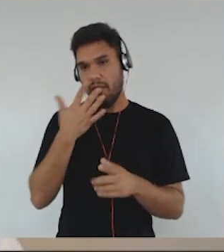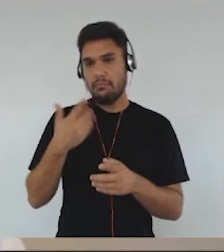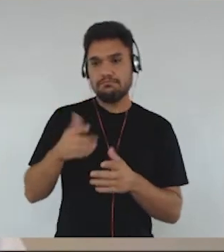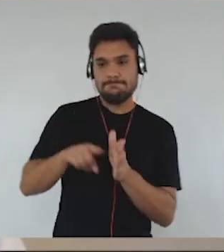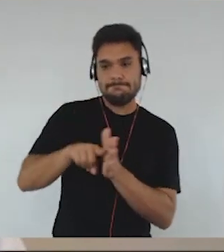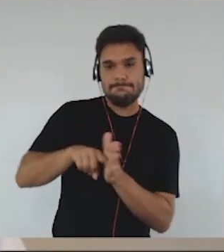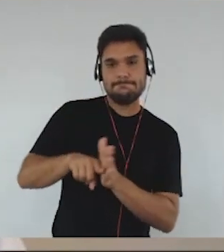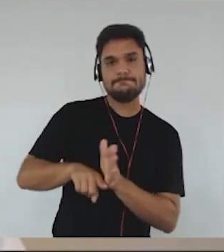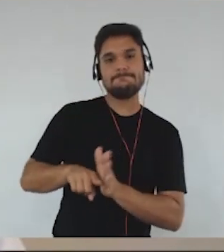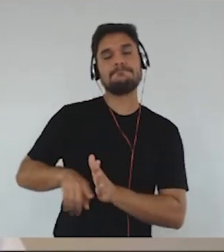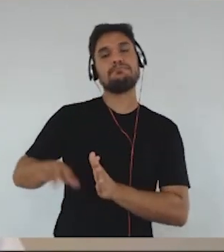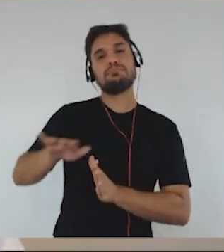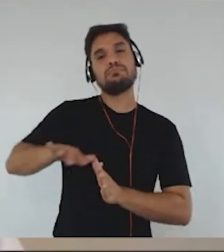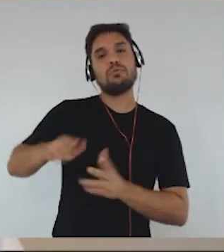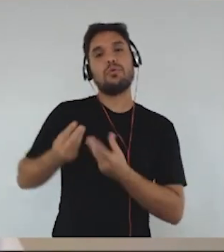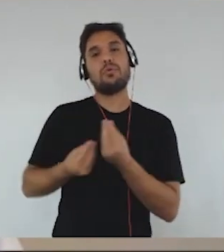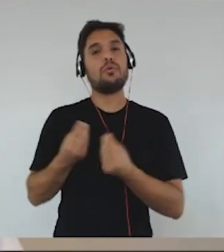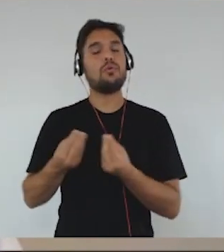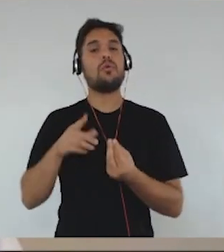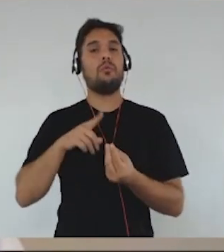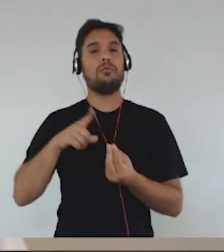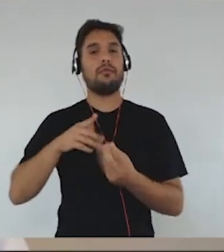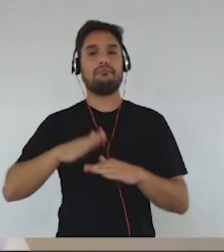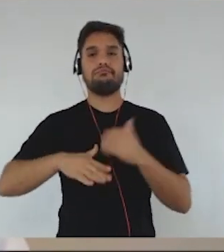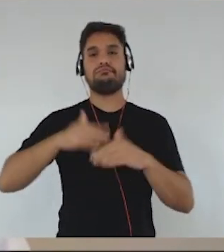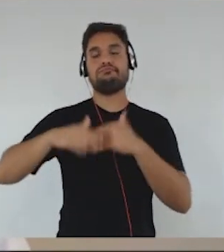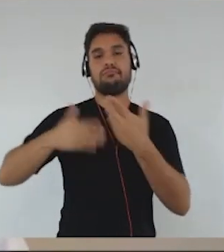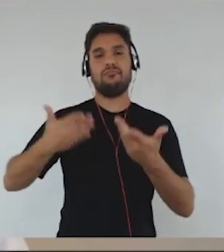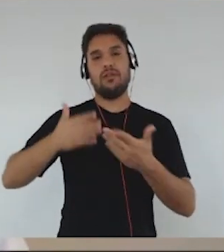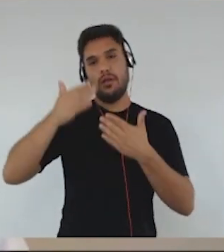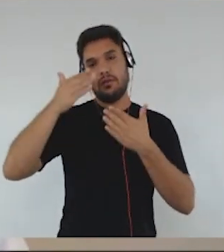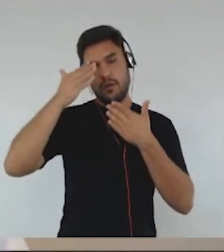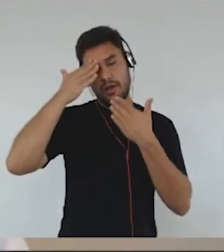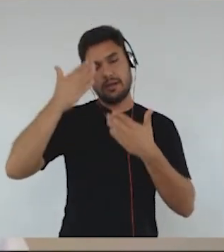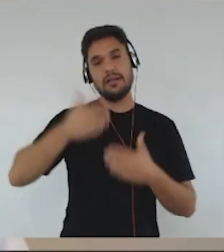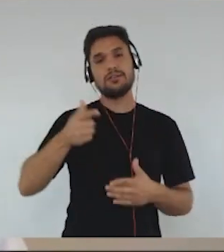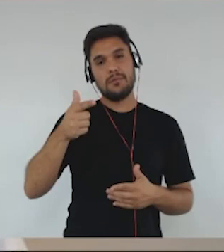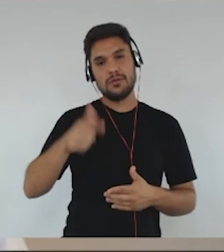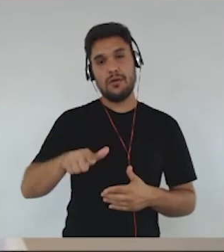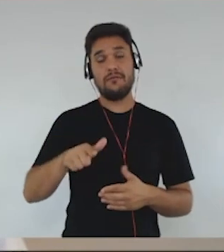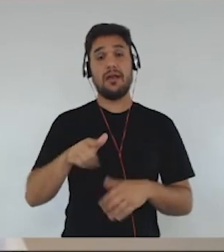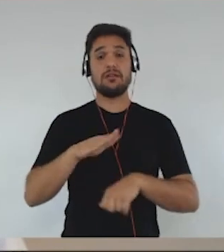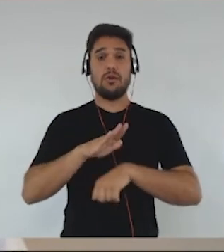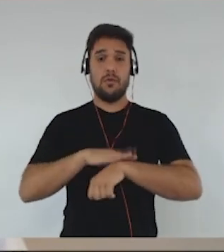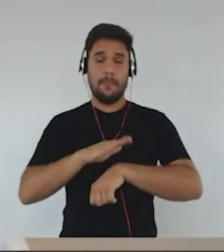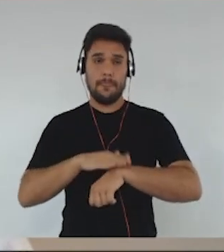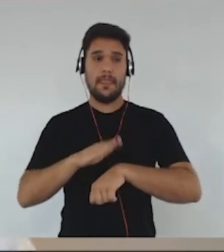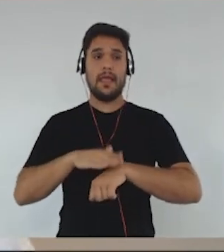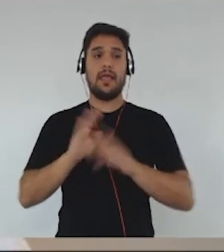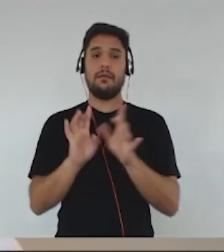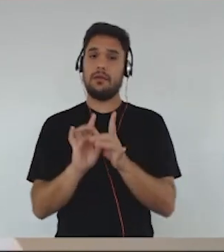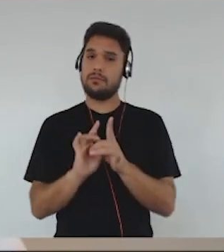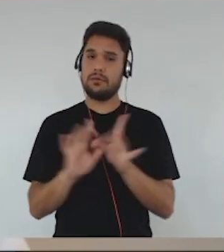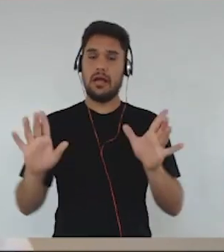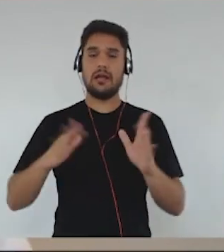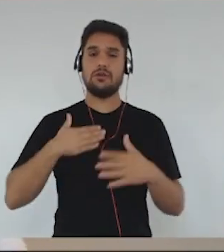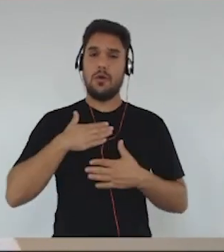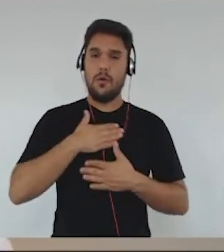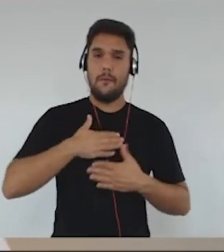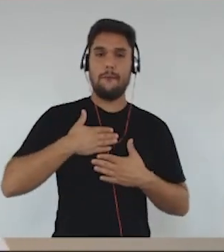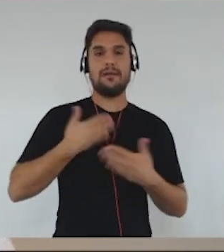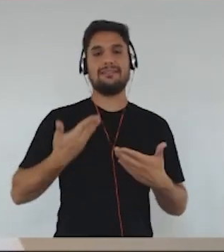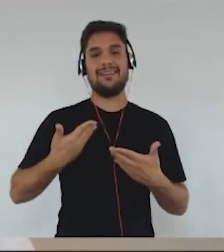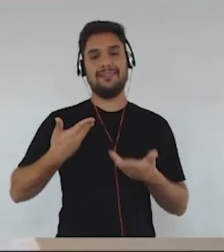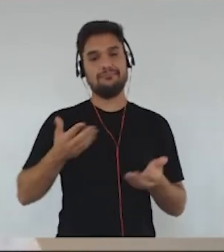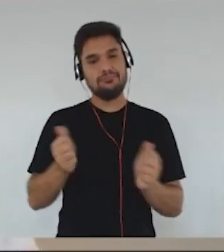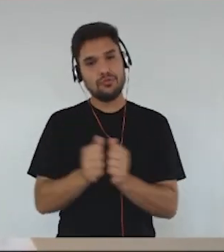pertinência das nossas considerações. Então, agradeço mais uma vez o tempo e a disponibilidade e o prazer de